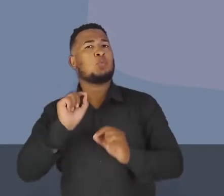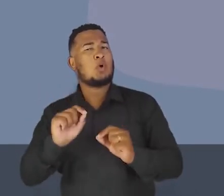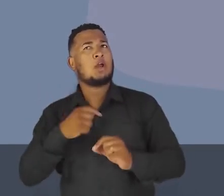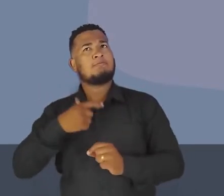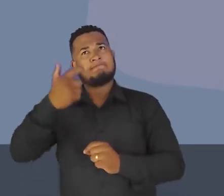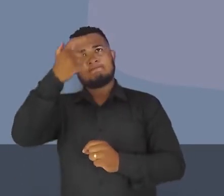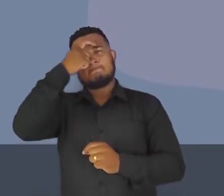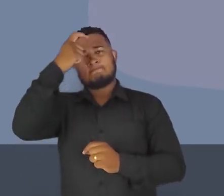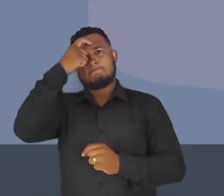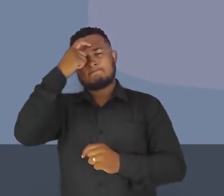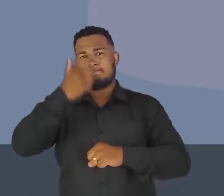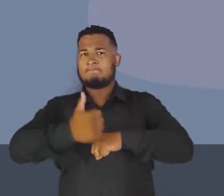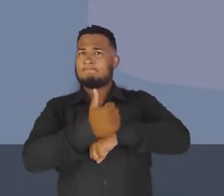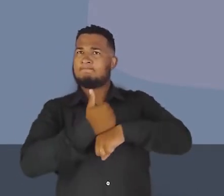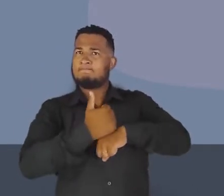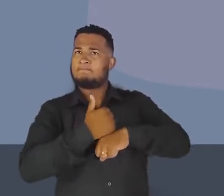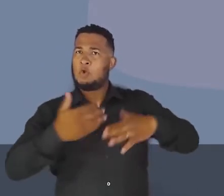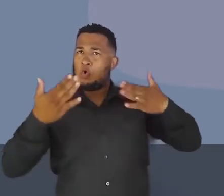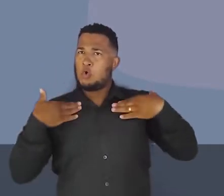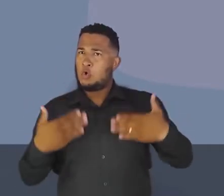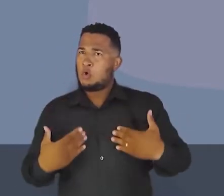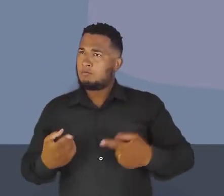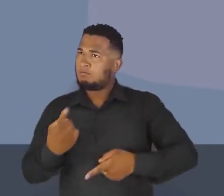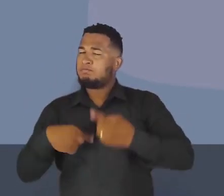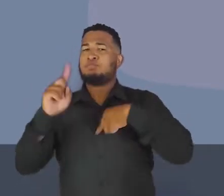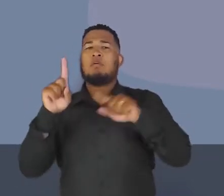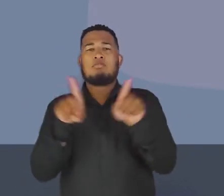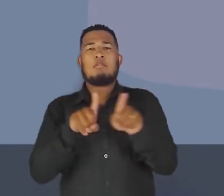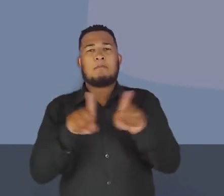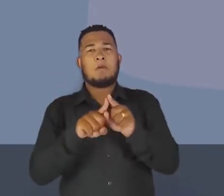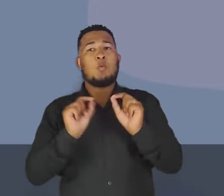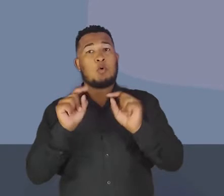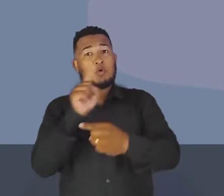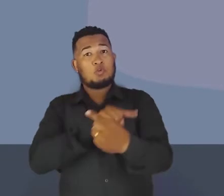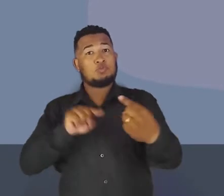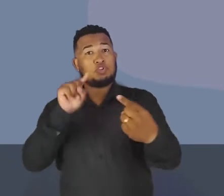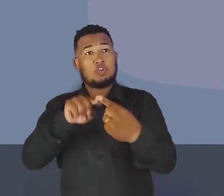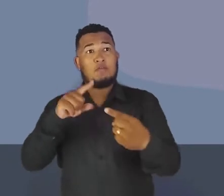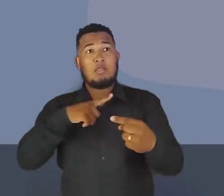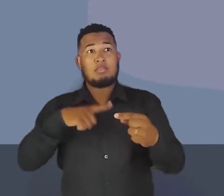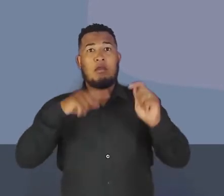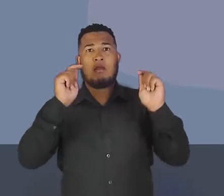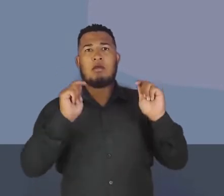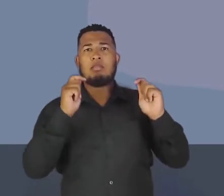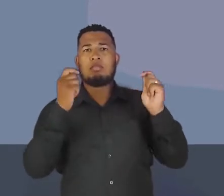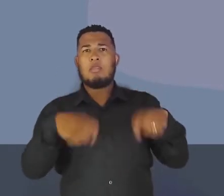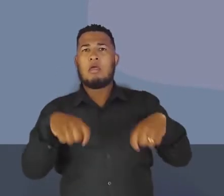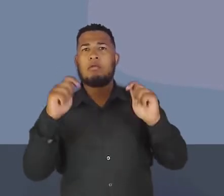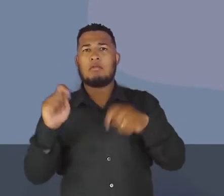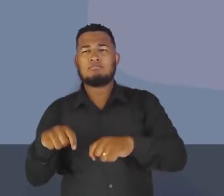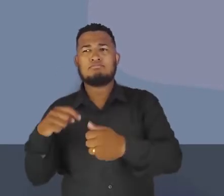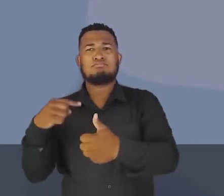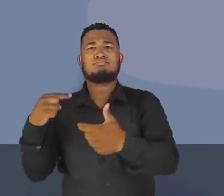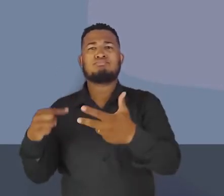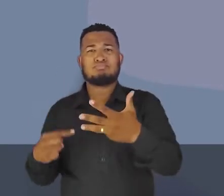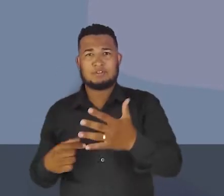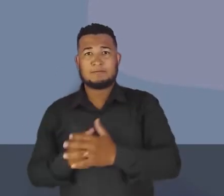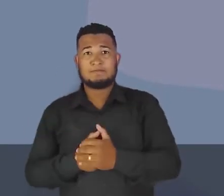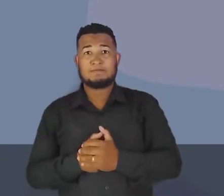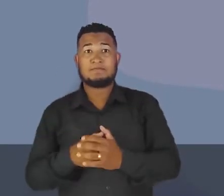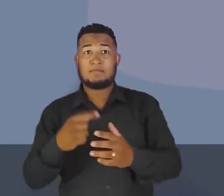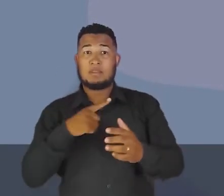capacidades físicas e mentais destinadas a satisfazer diversas necessidades. Trabalhar é uma atividade que tem